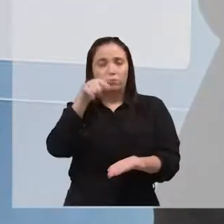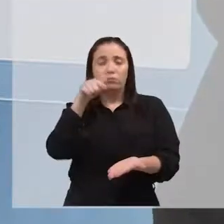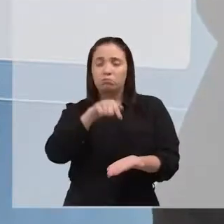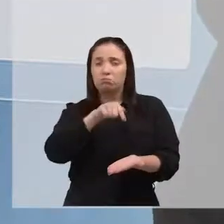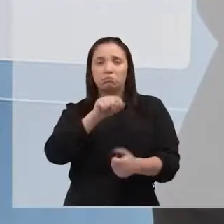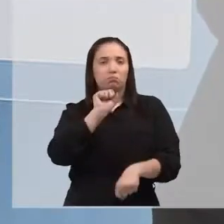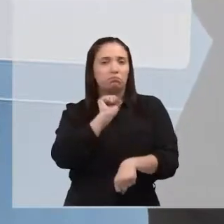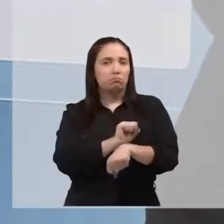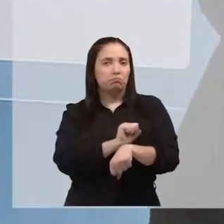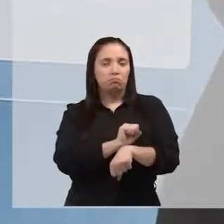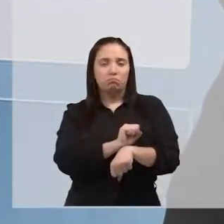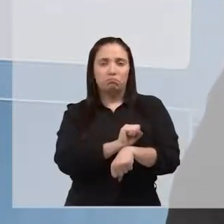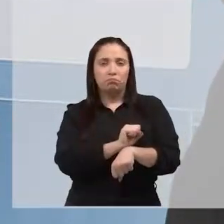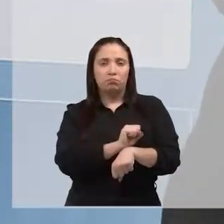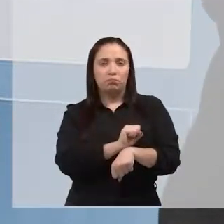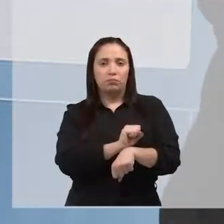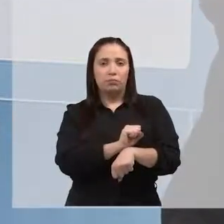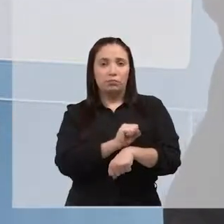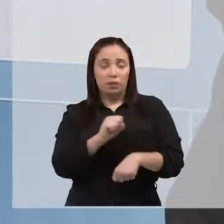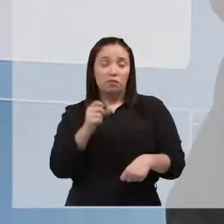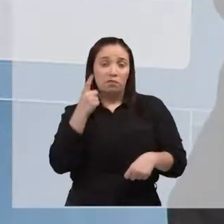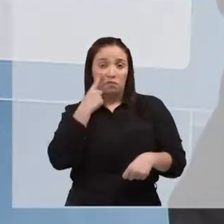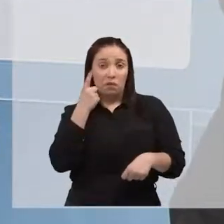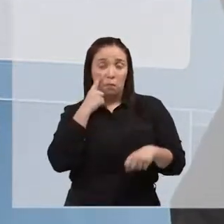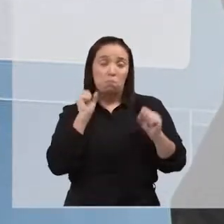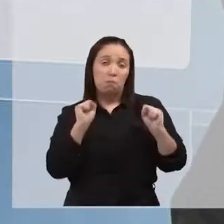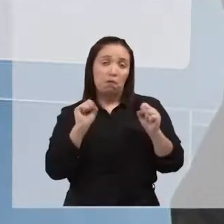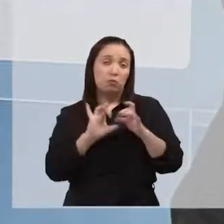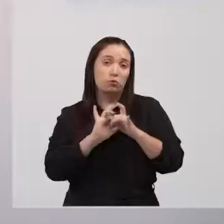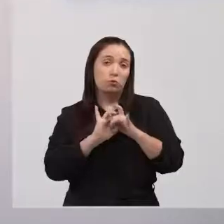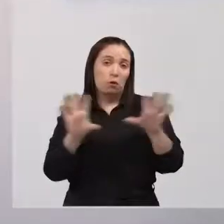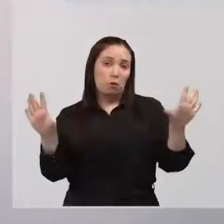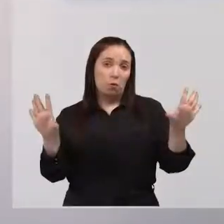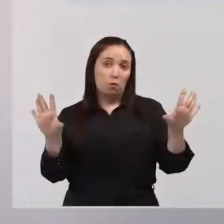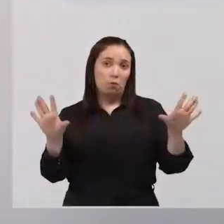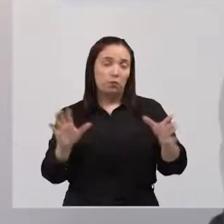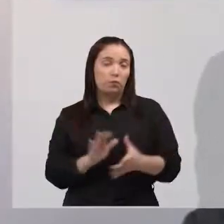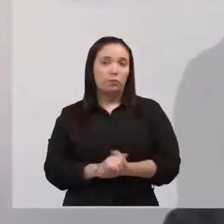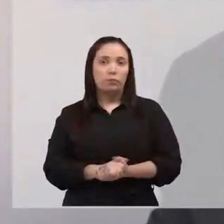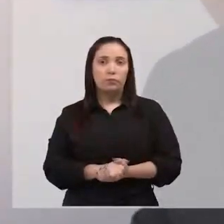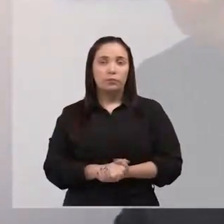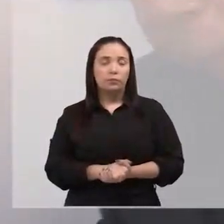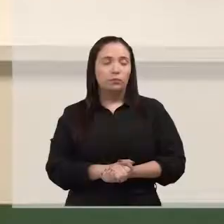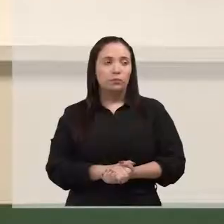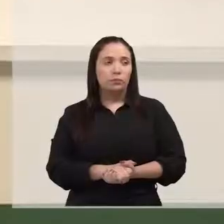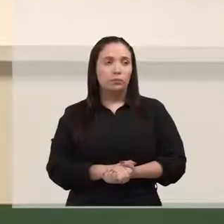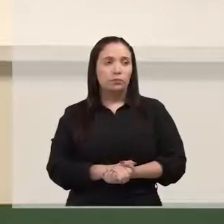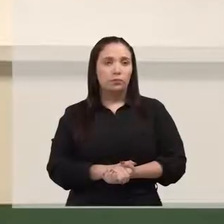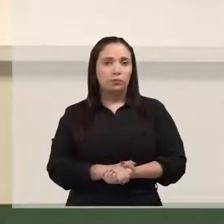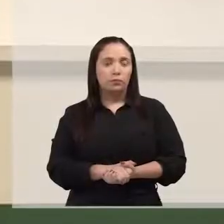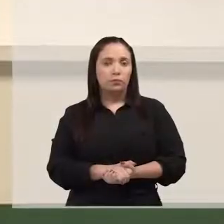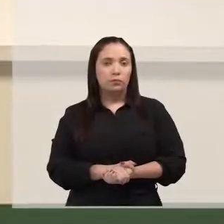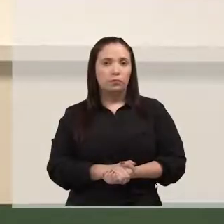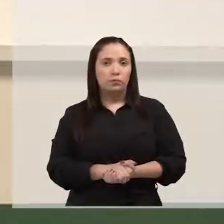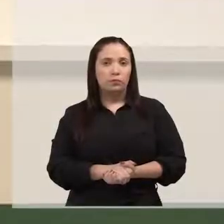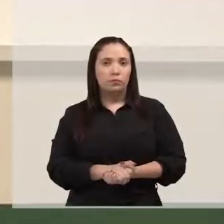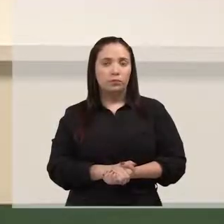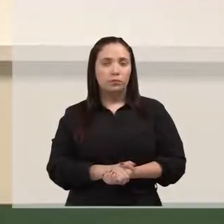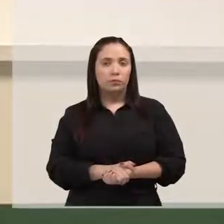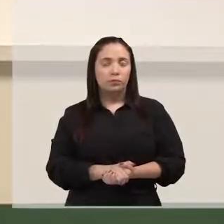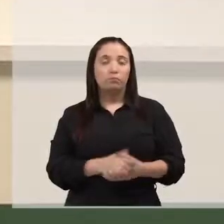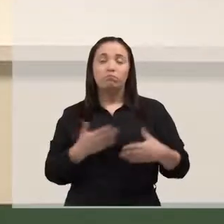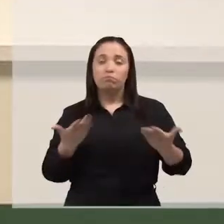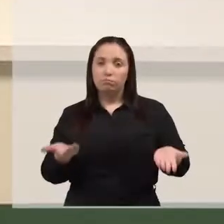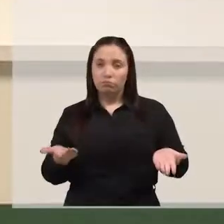não virão mais. Agora só falta soltá-lo, né, Luiz? Por favor. Só falta soltá-lo, né? Exatamente o que